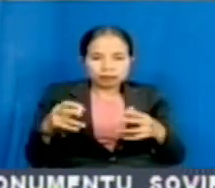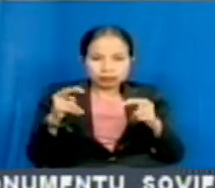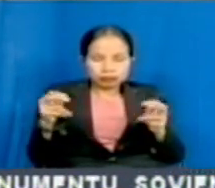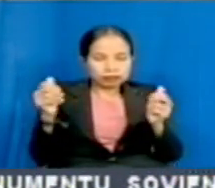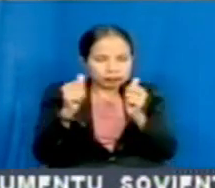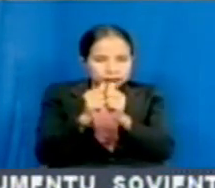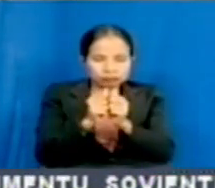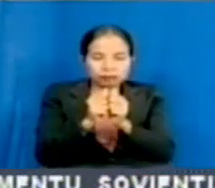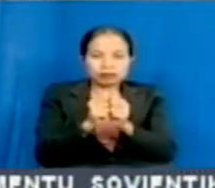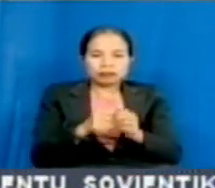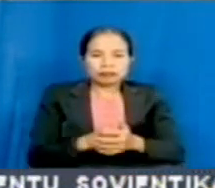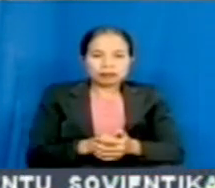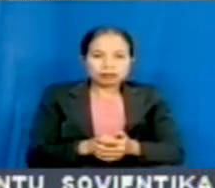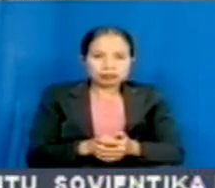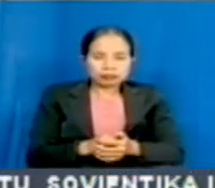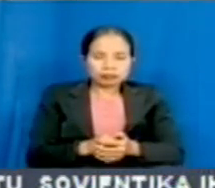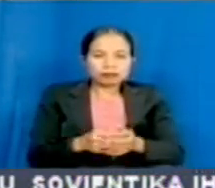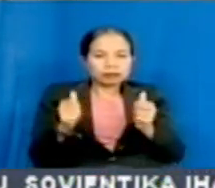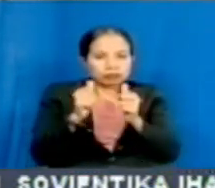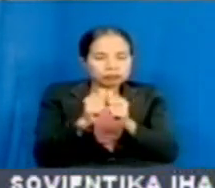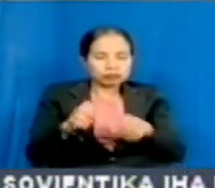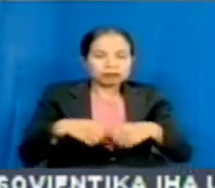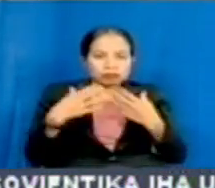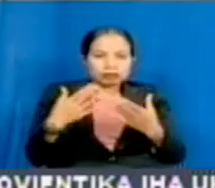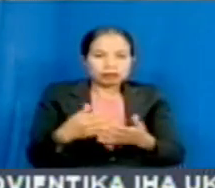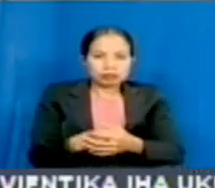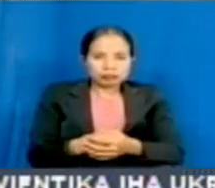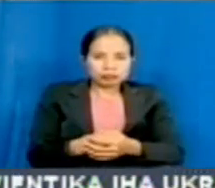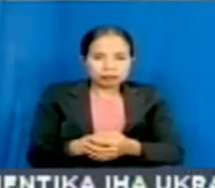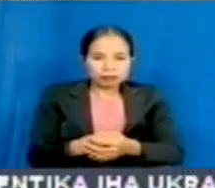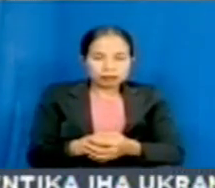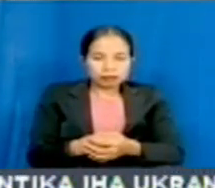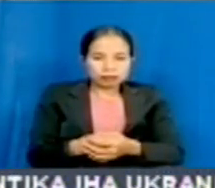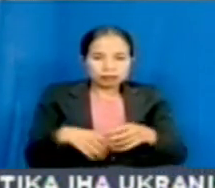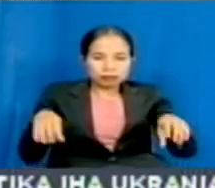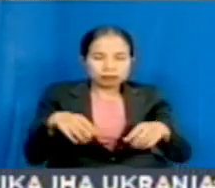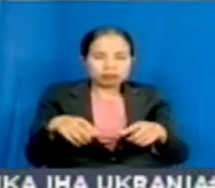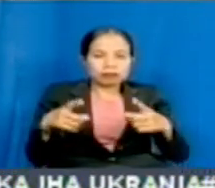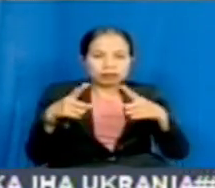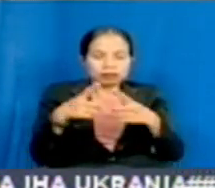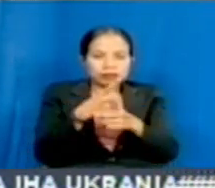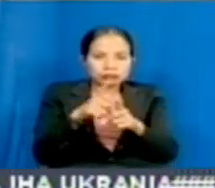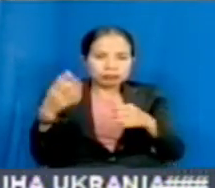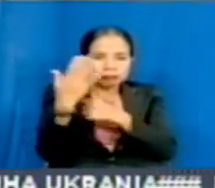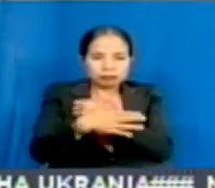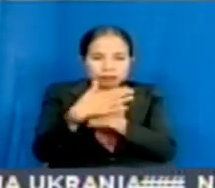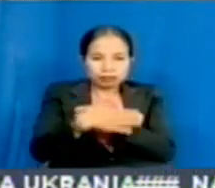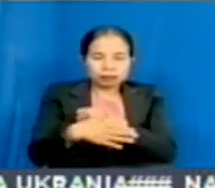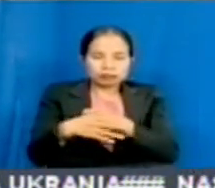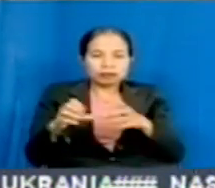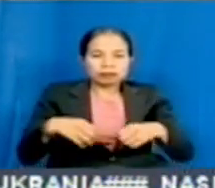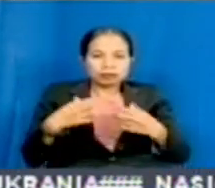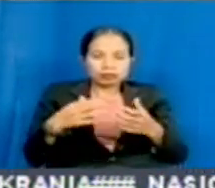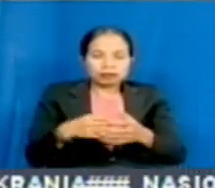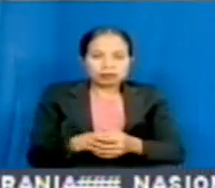unidade. O itinerante onde se aparece a contribuir para liberta pátria liberta não é onde se